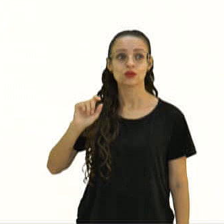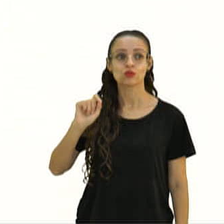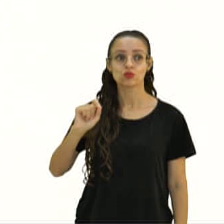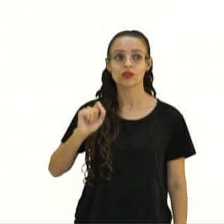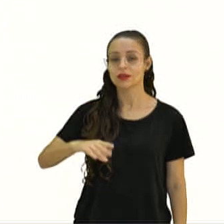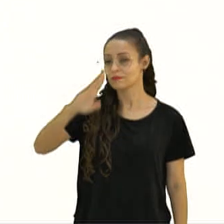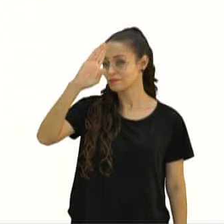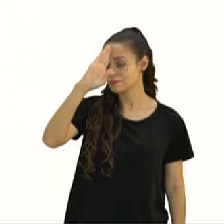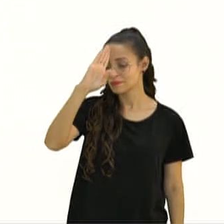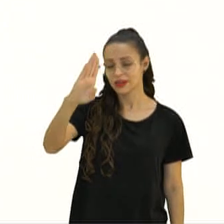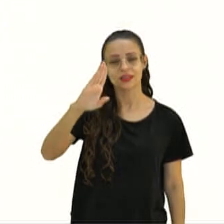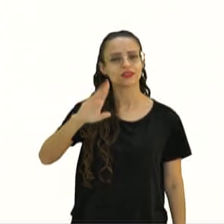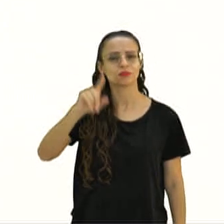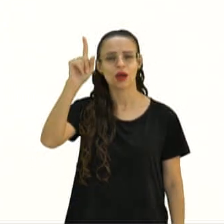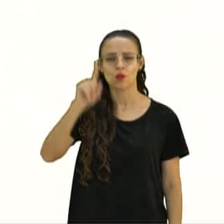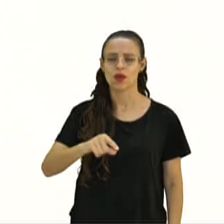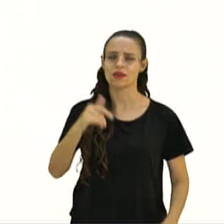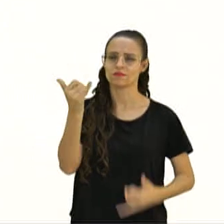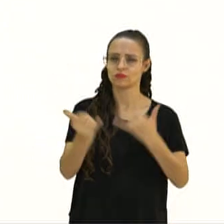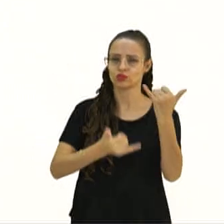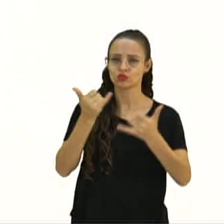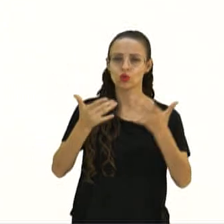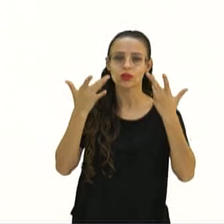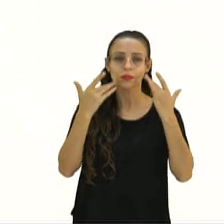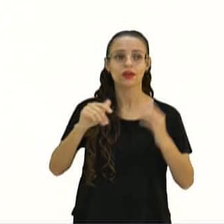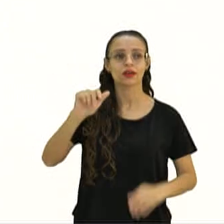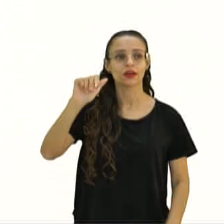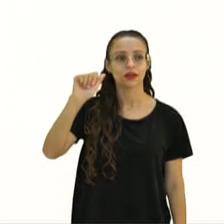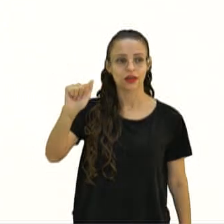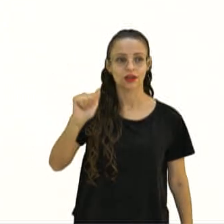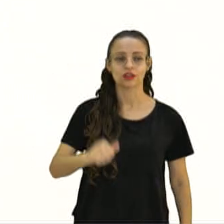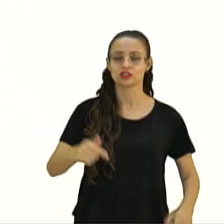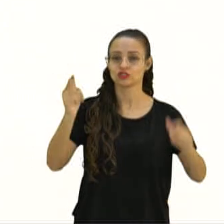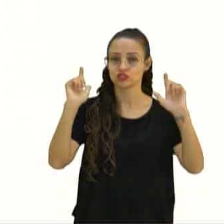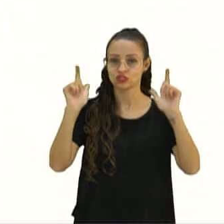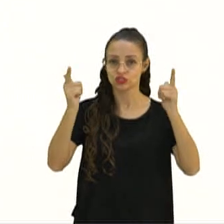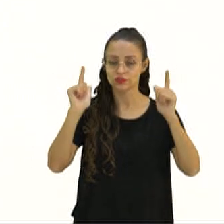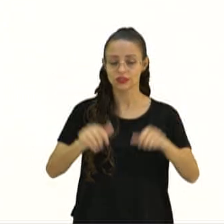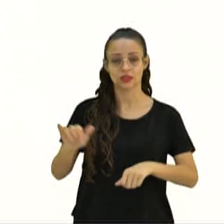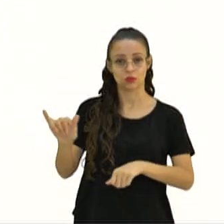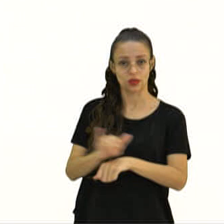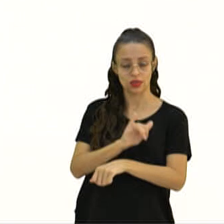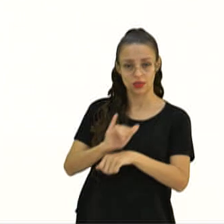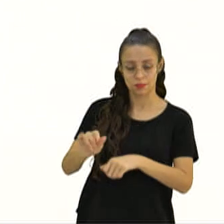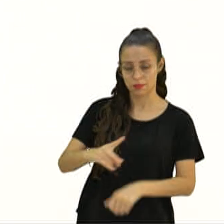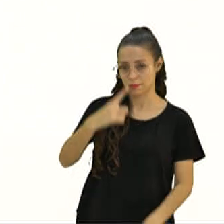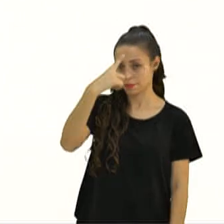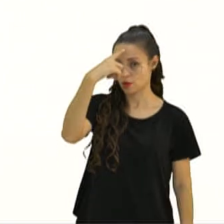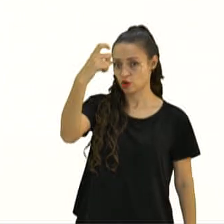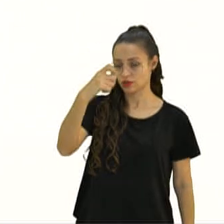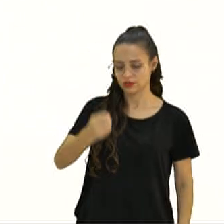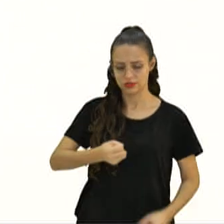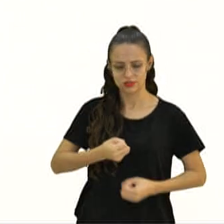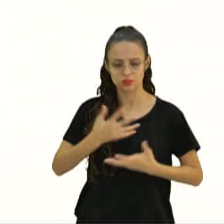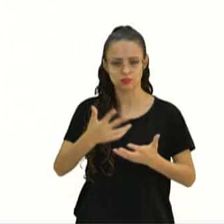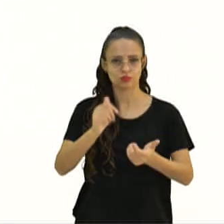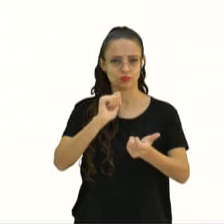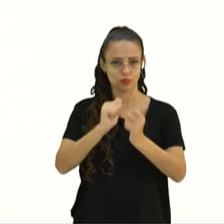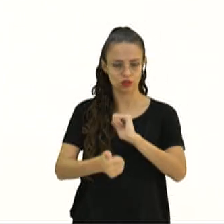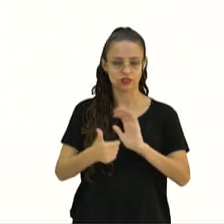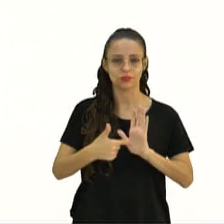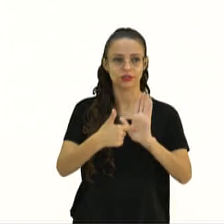essenciais para o jogo dramático? Letra A, diversão, improvisação e esportivização